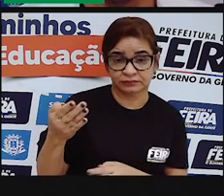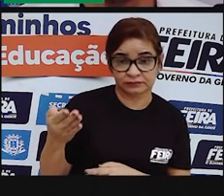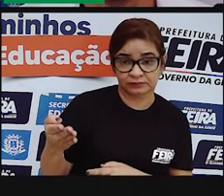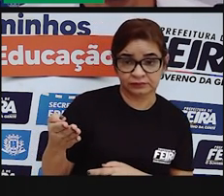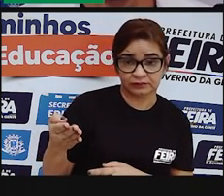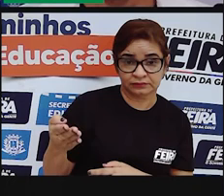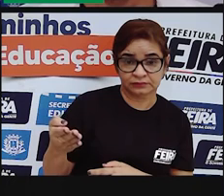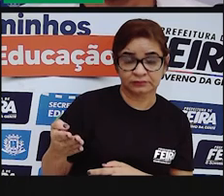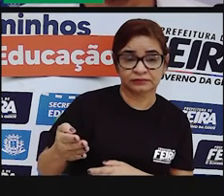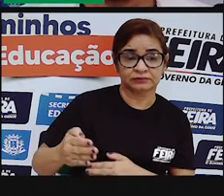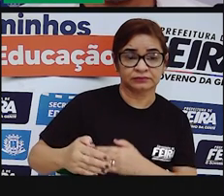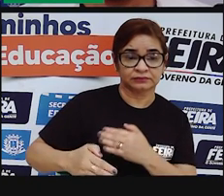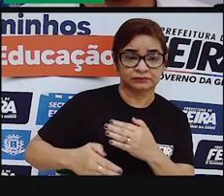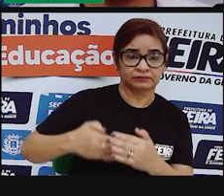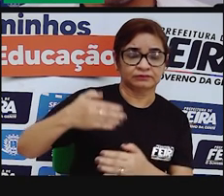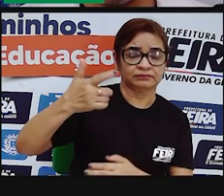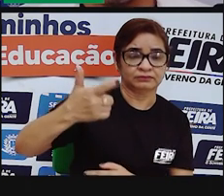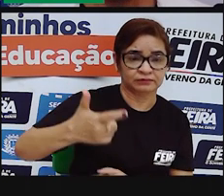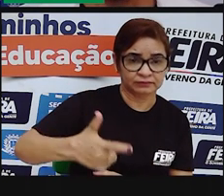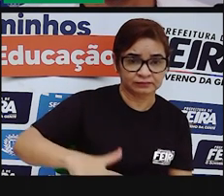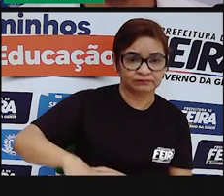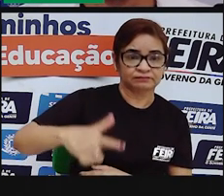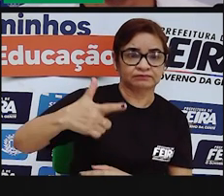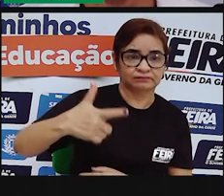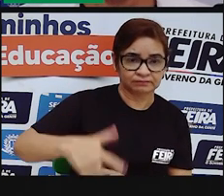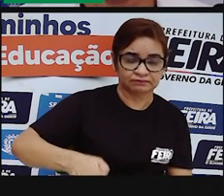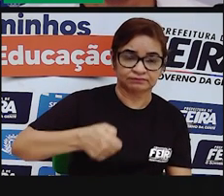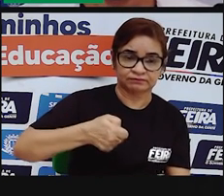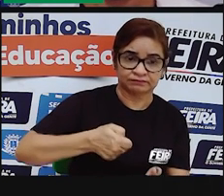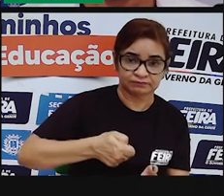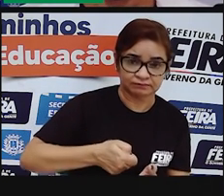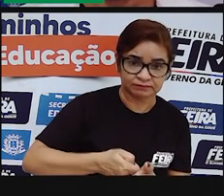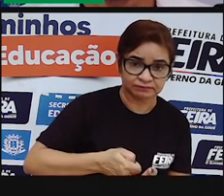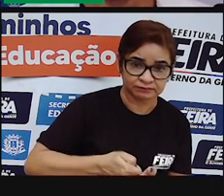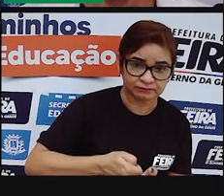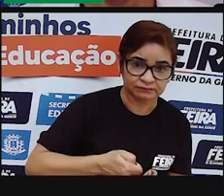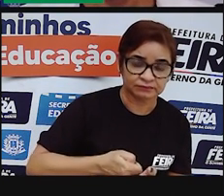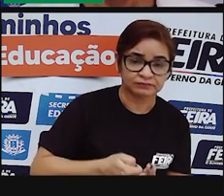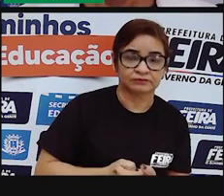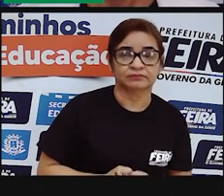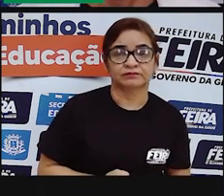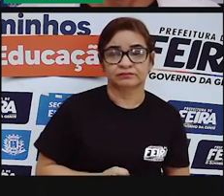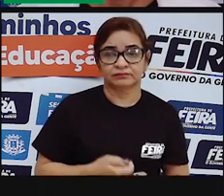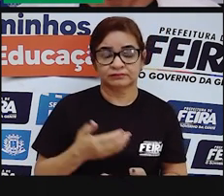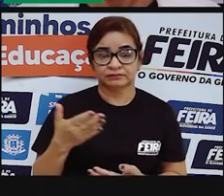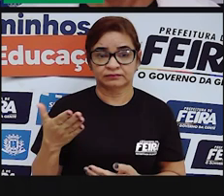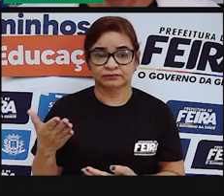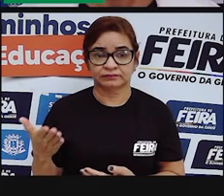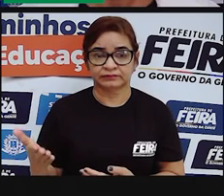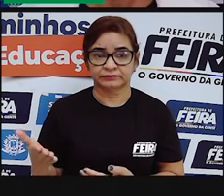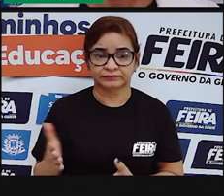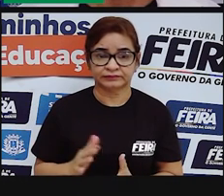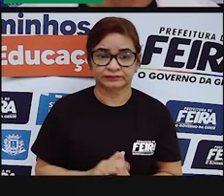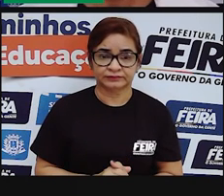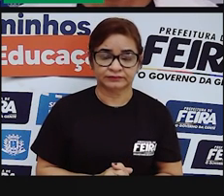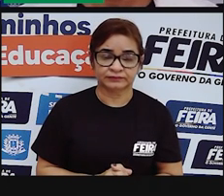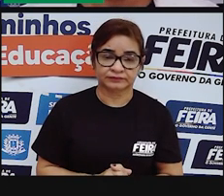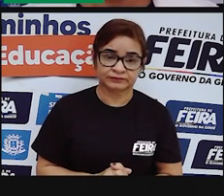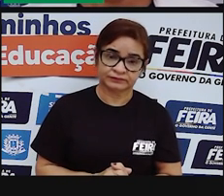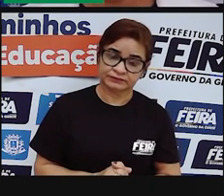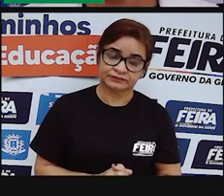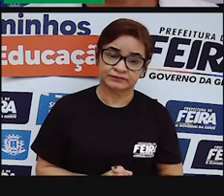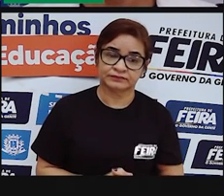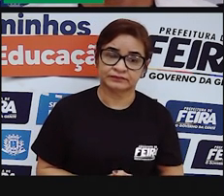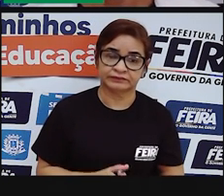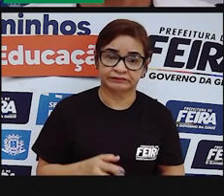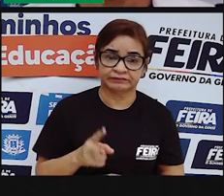polissíndeto, é a repetição enfática das conjunções. Ok? Então, aí, ó. Pleonasmo. Ah, esse